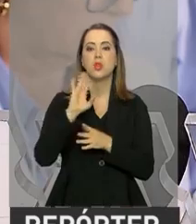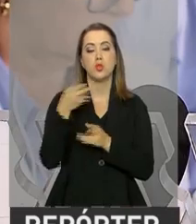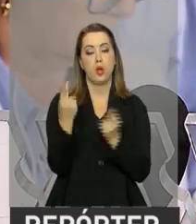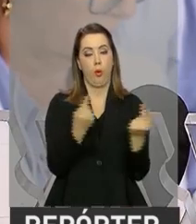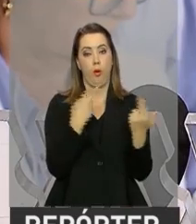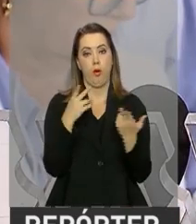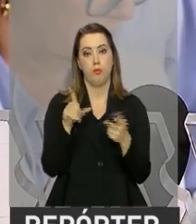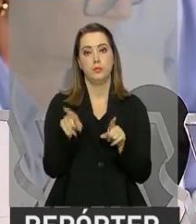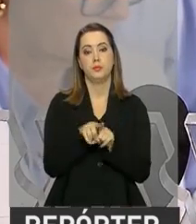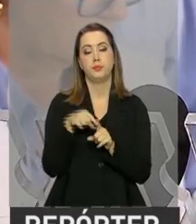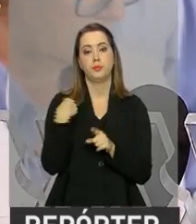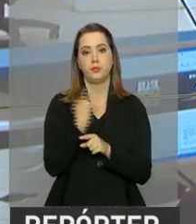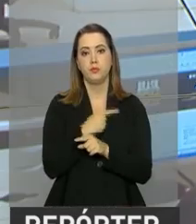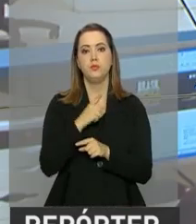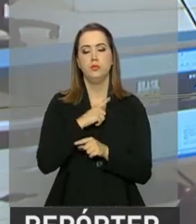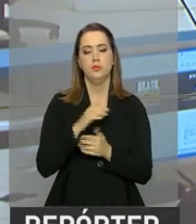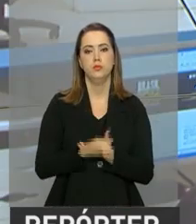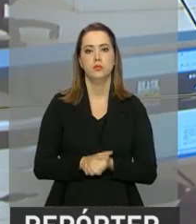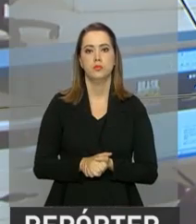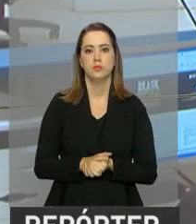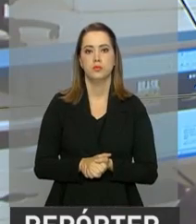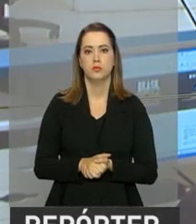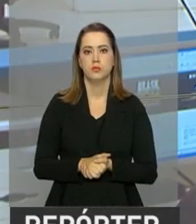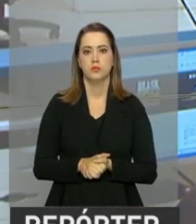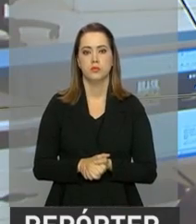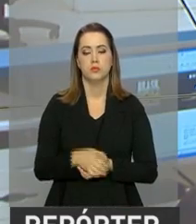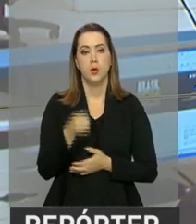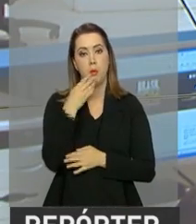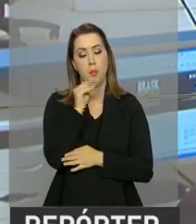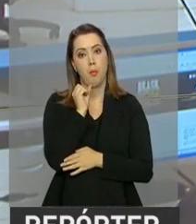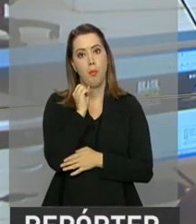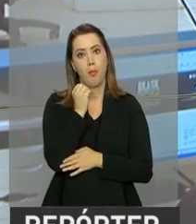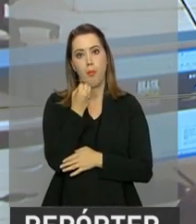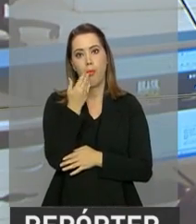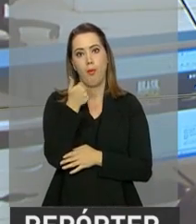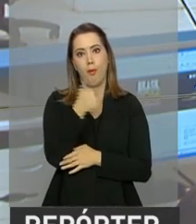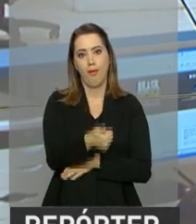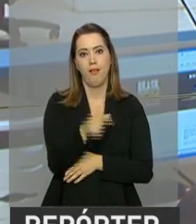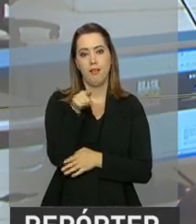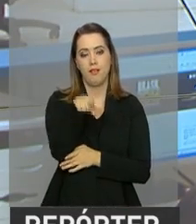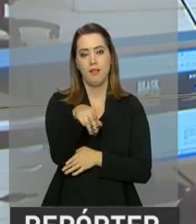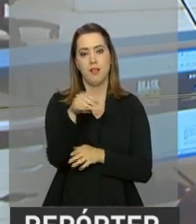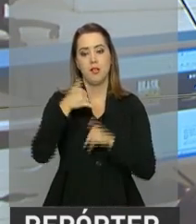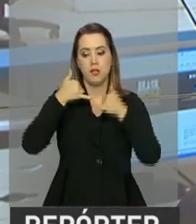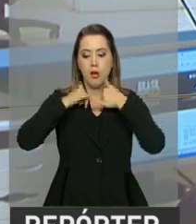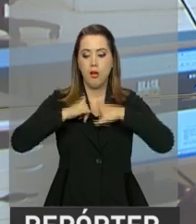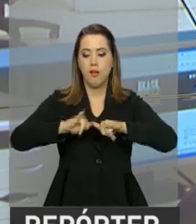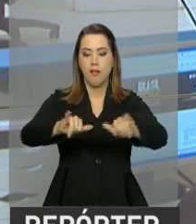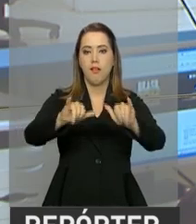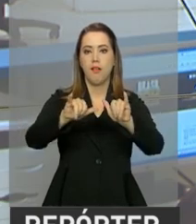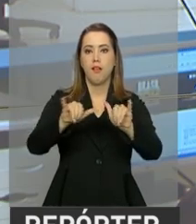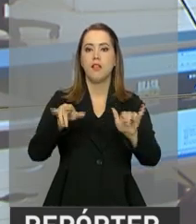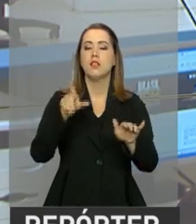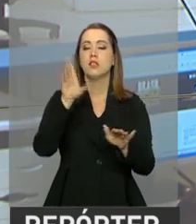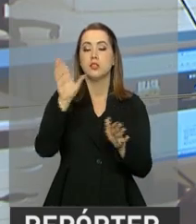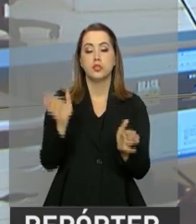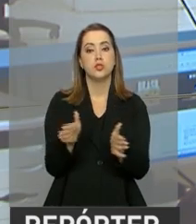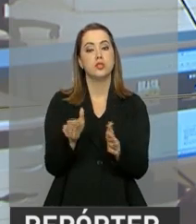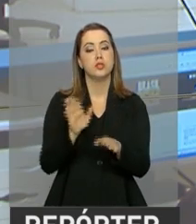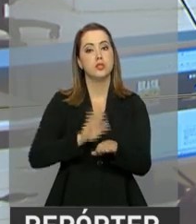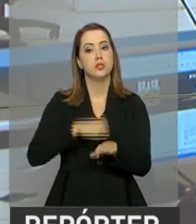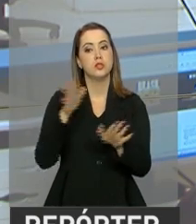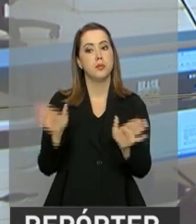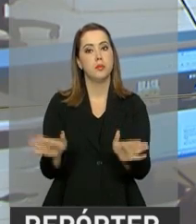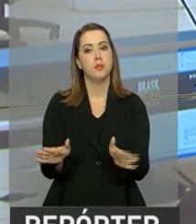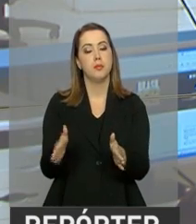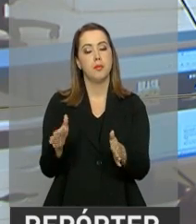mas já foi feito. Temos sim. E olha aí que boa notícia, a energia vai ficar mais barata a partir de 2018. O consumidor vai